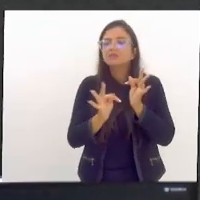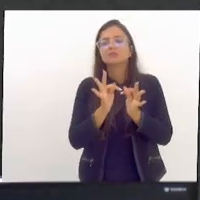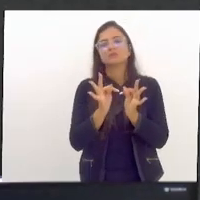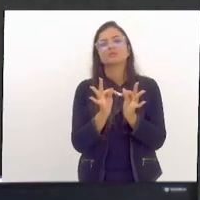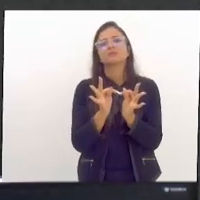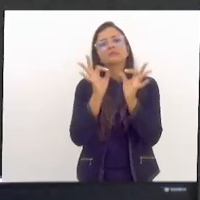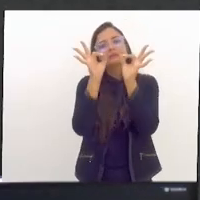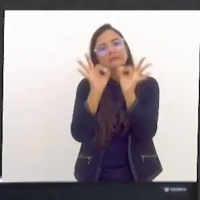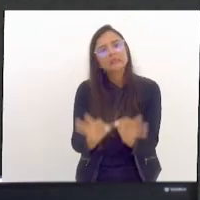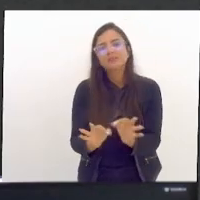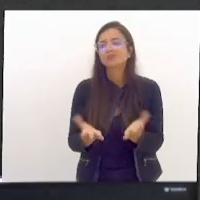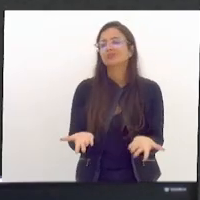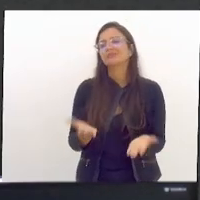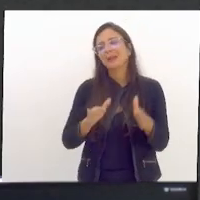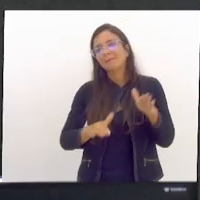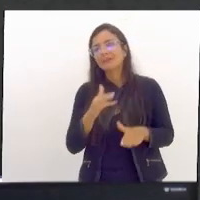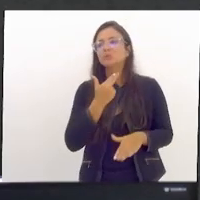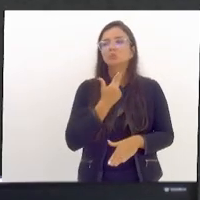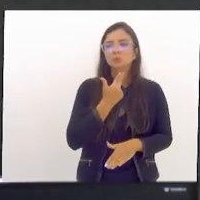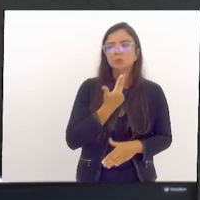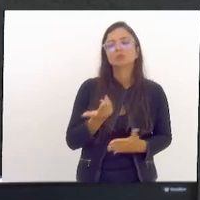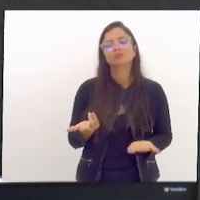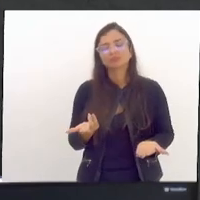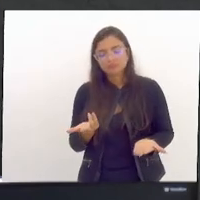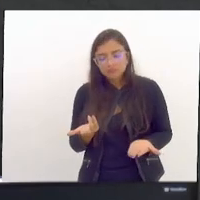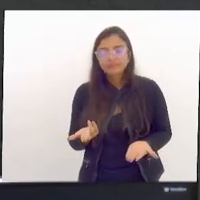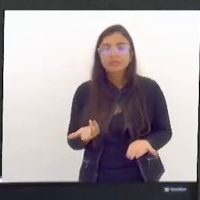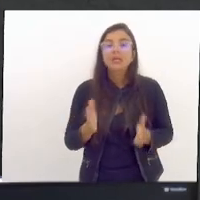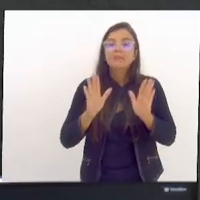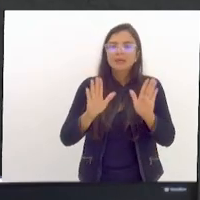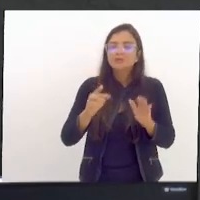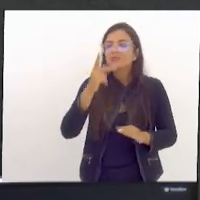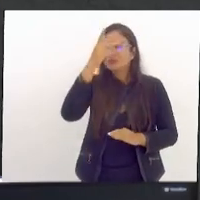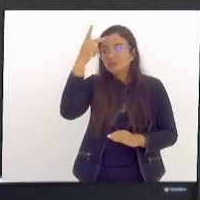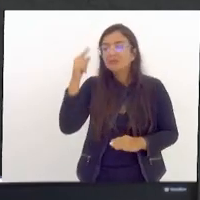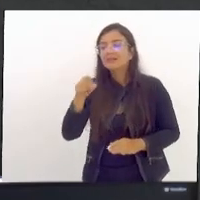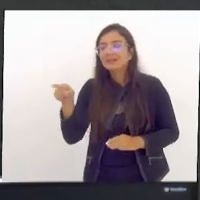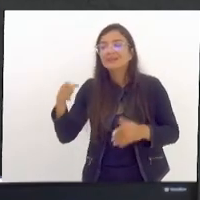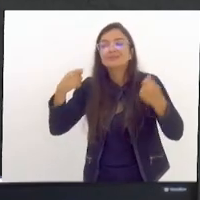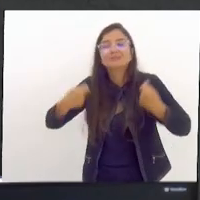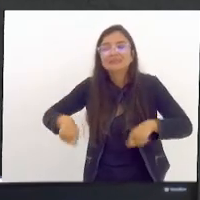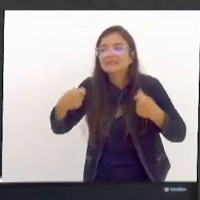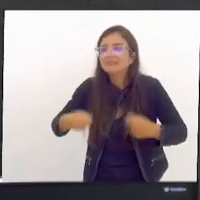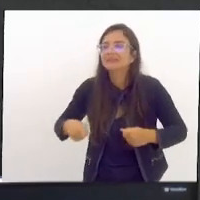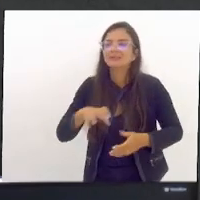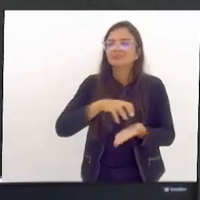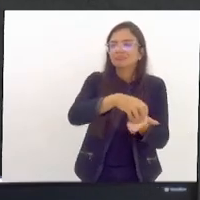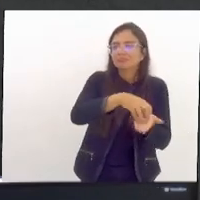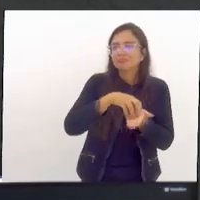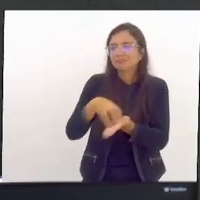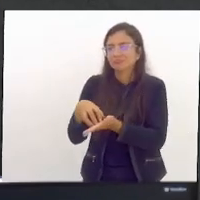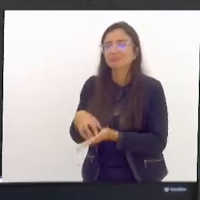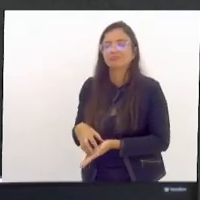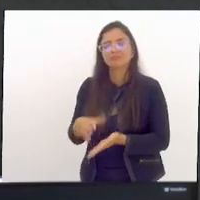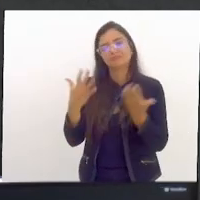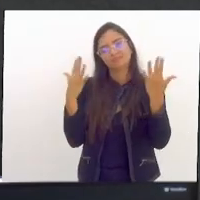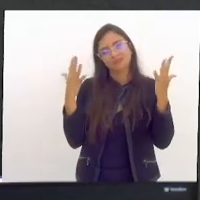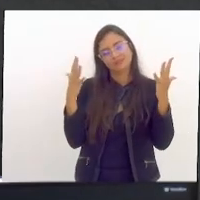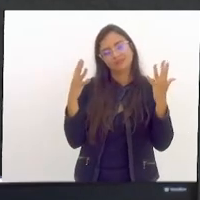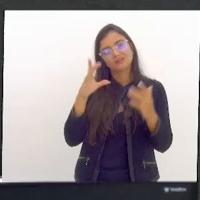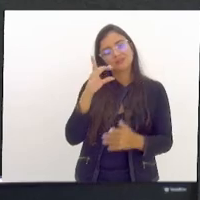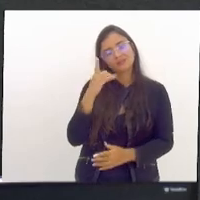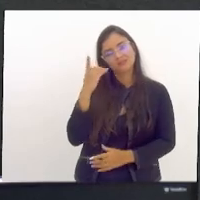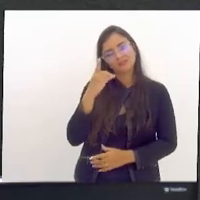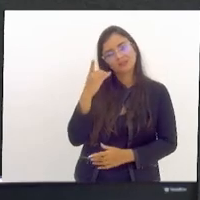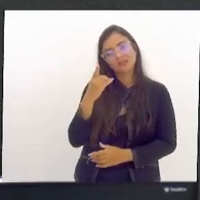que deveria ser. Então, a mobilidade dessas pessoas precisa ser garantida. Parabéns, deputado.